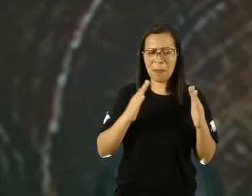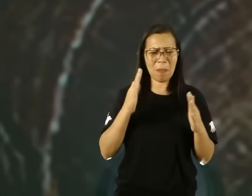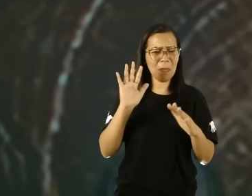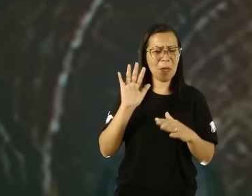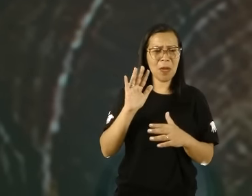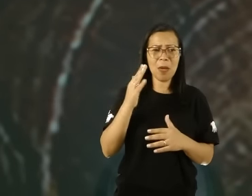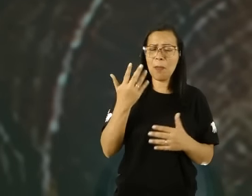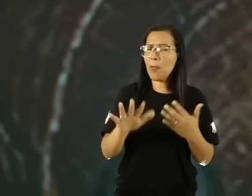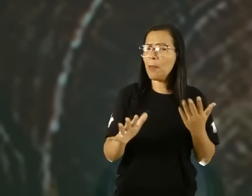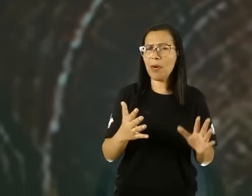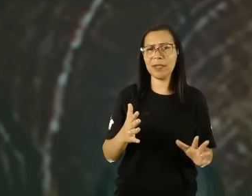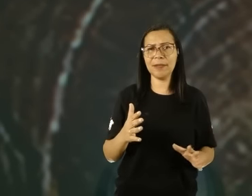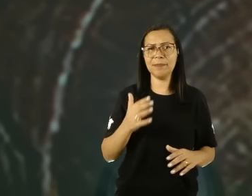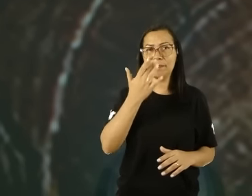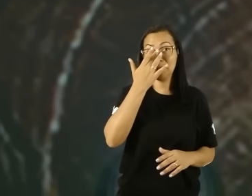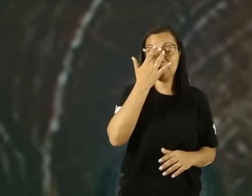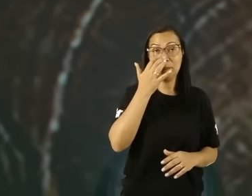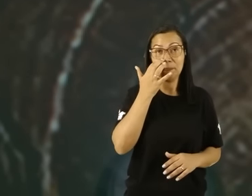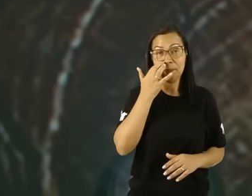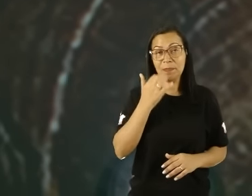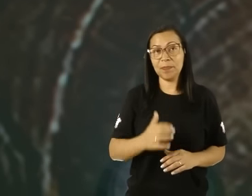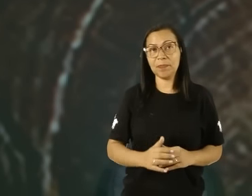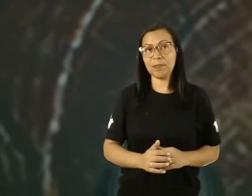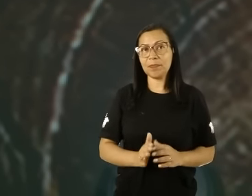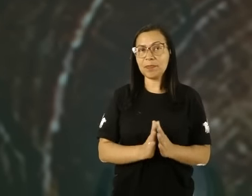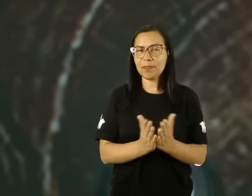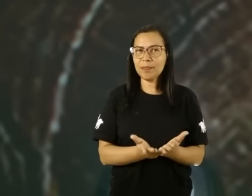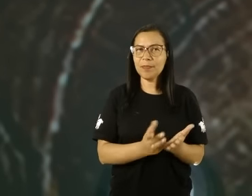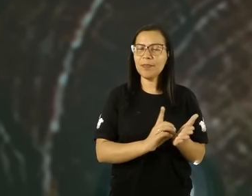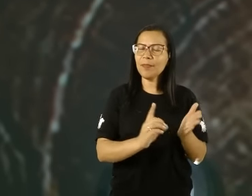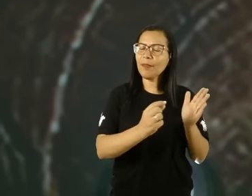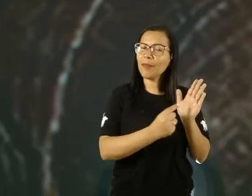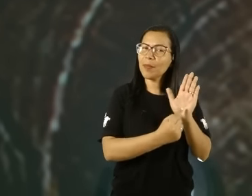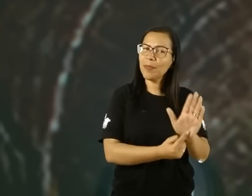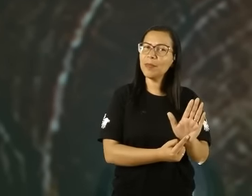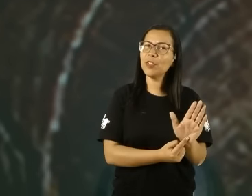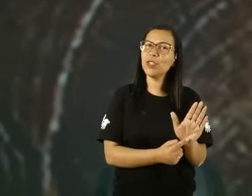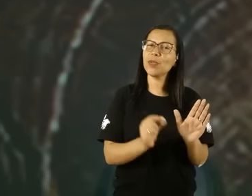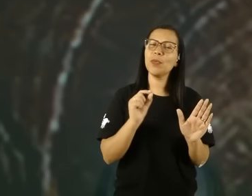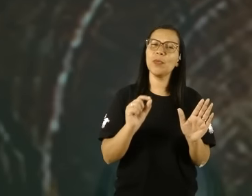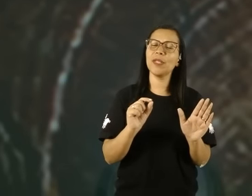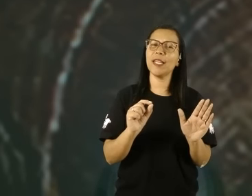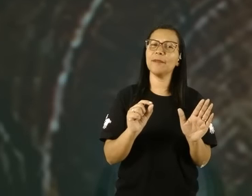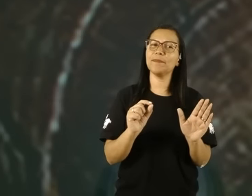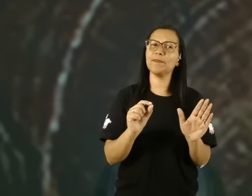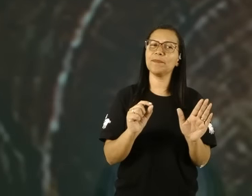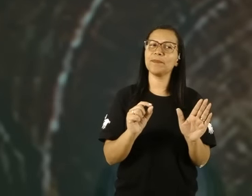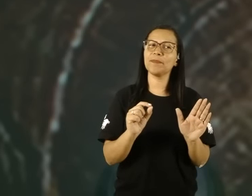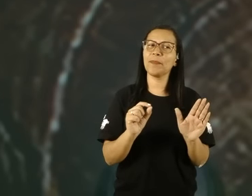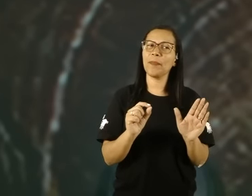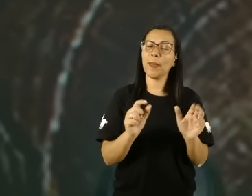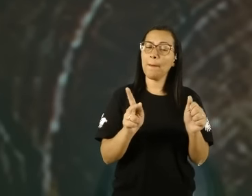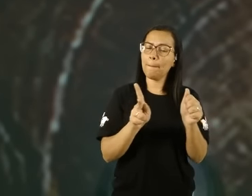Pedro era o líder da caravana. E a Bíblia diz que de repente Pedro tirou os olhos daquelas redes que